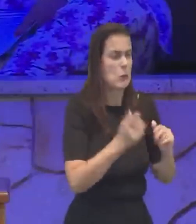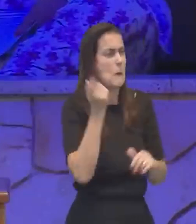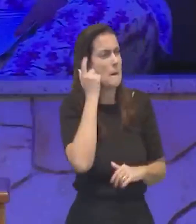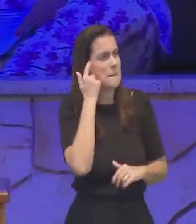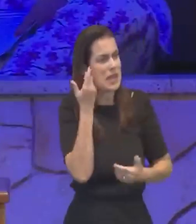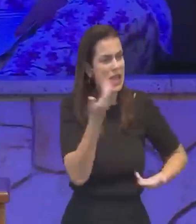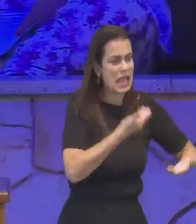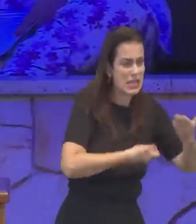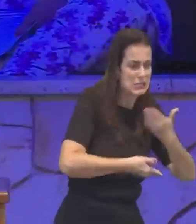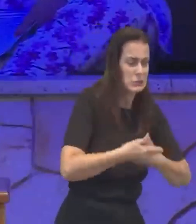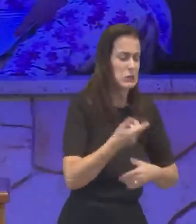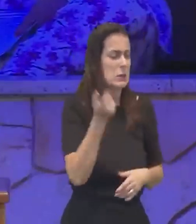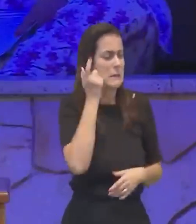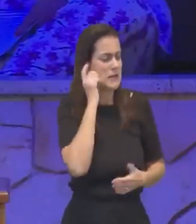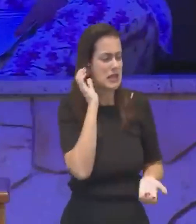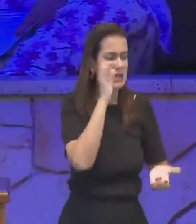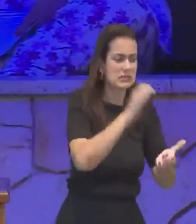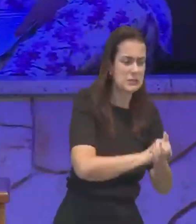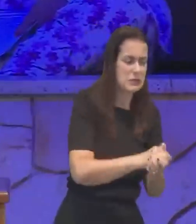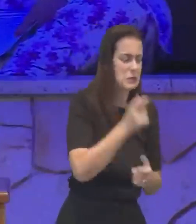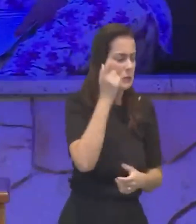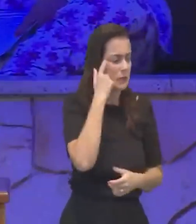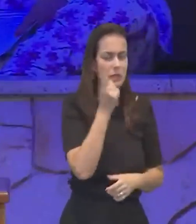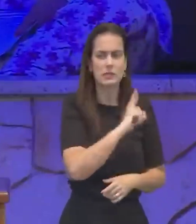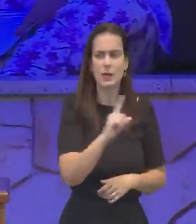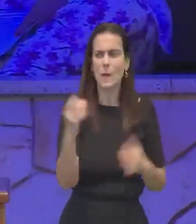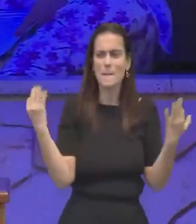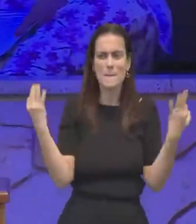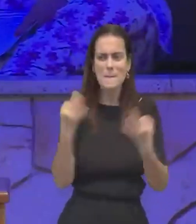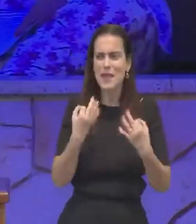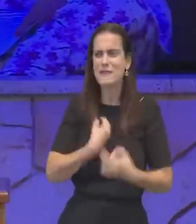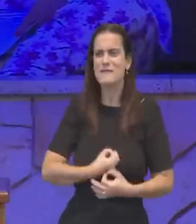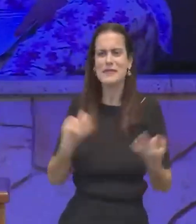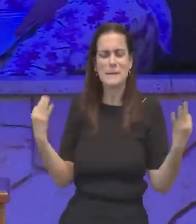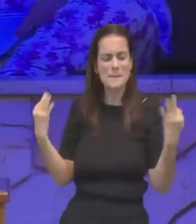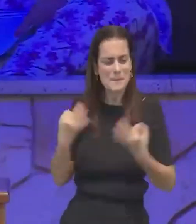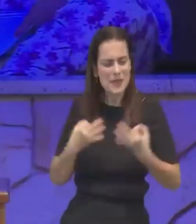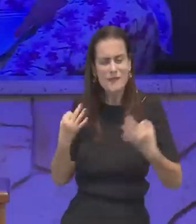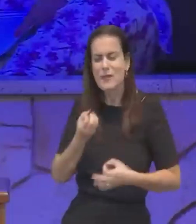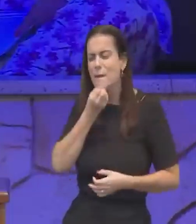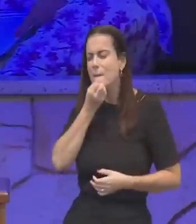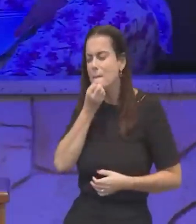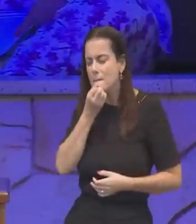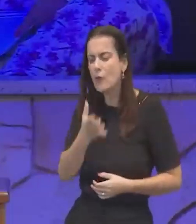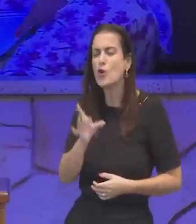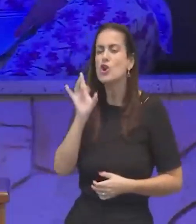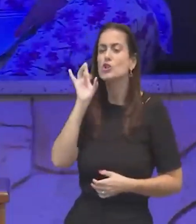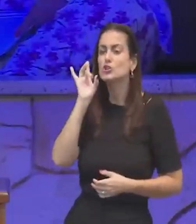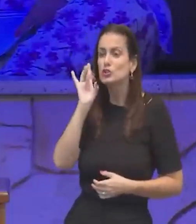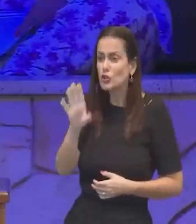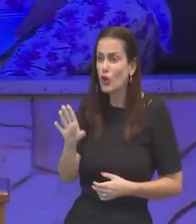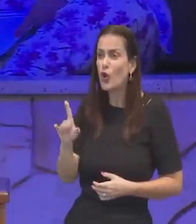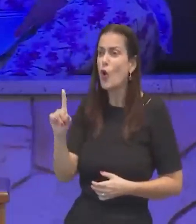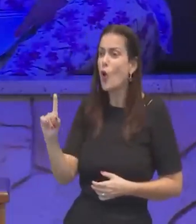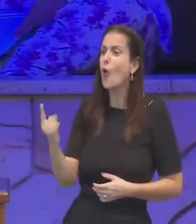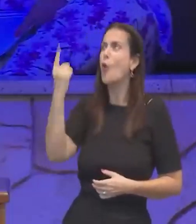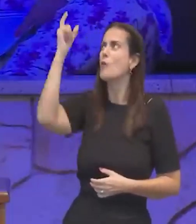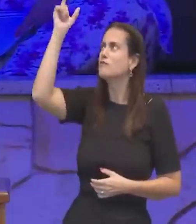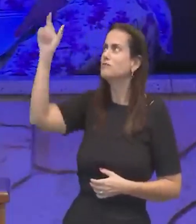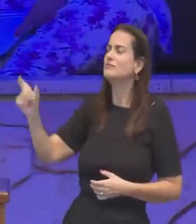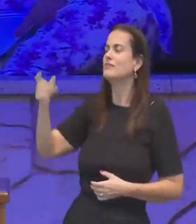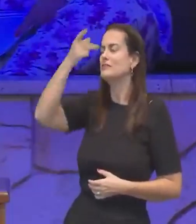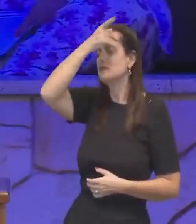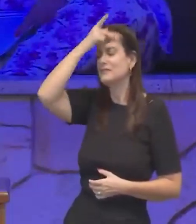que encontrará satisfação, mas não. A satisfação plena, vida abundante, só existe em uma pessoa,